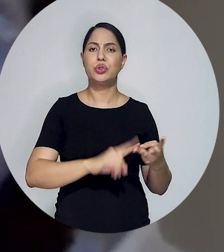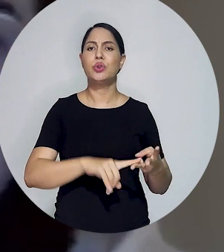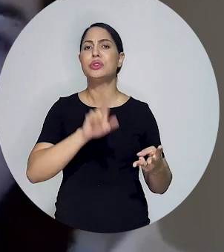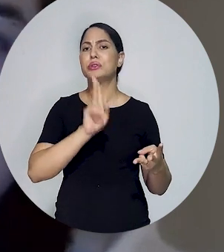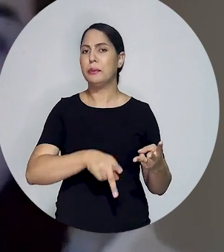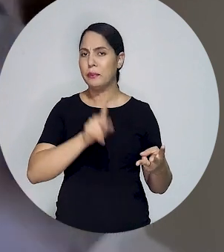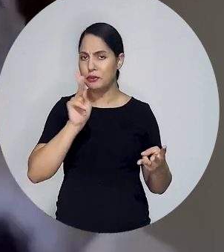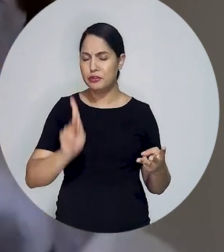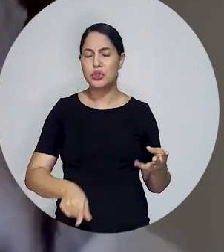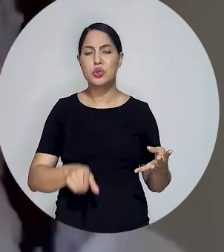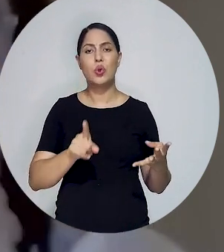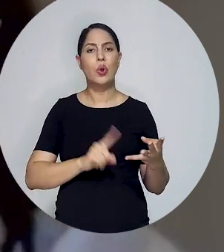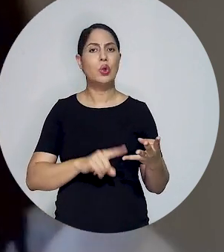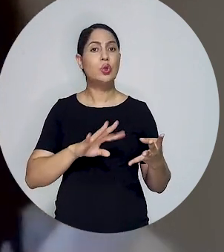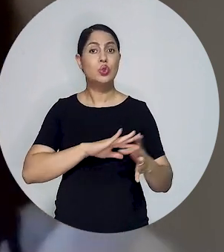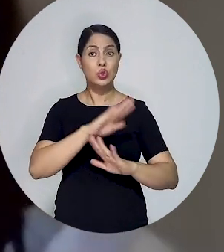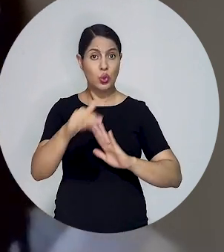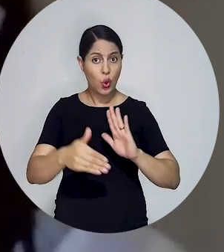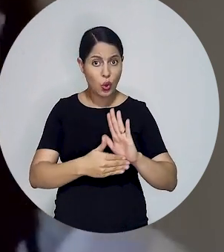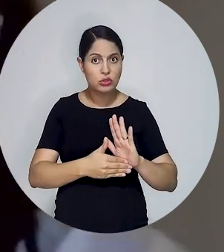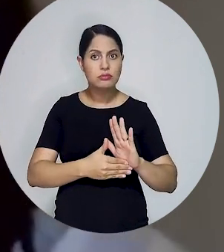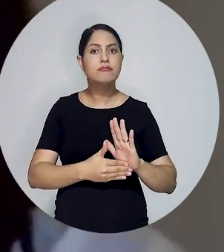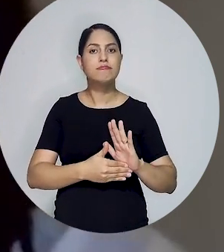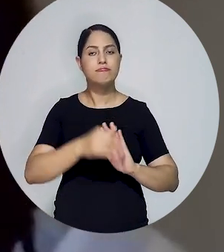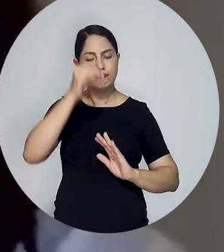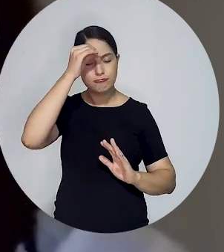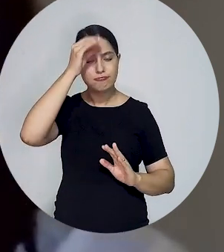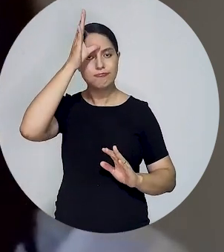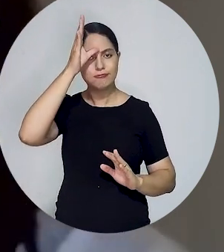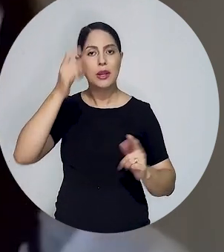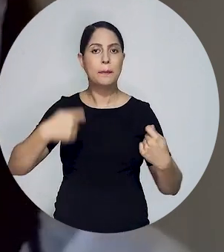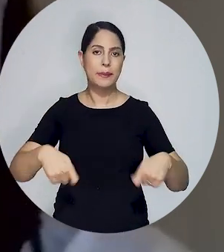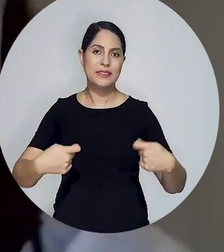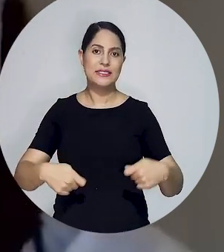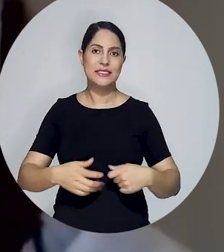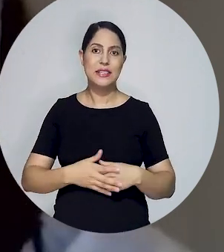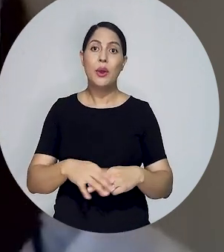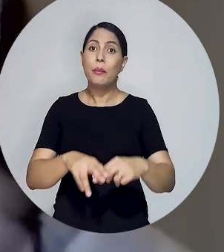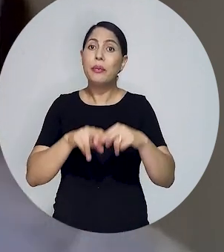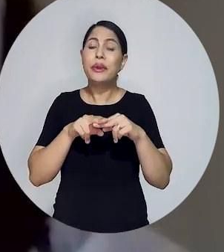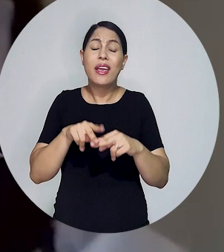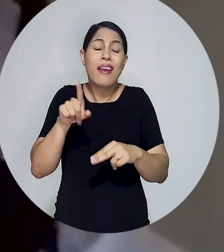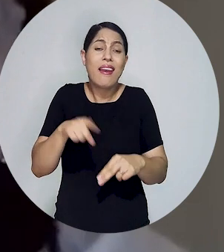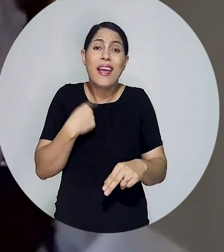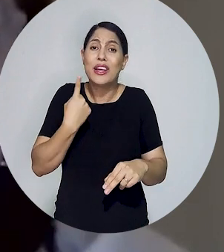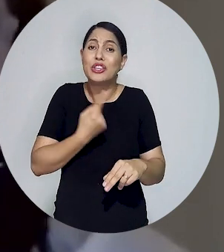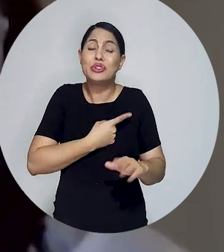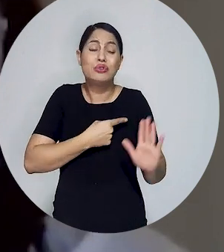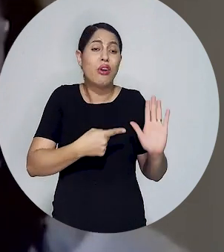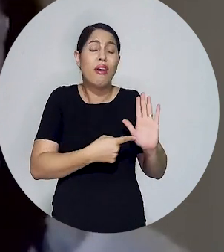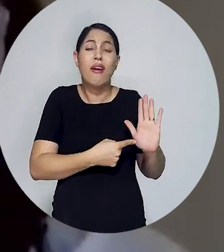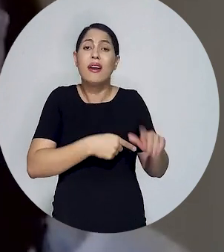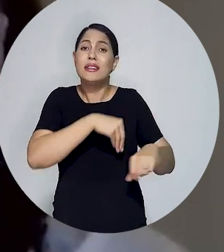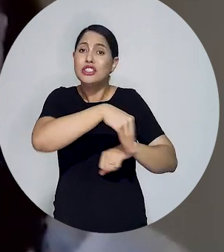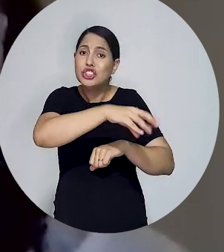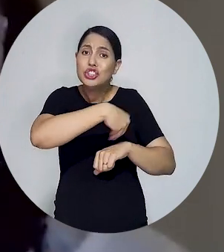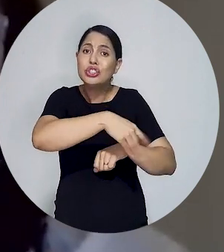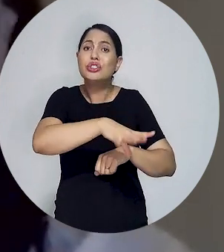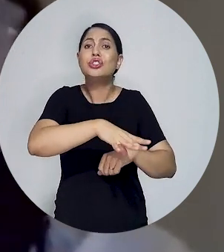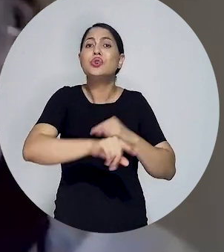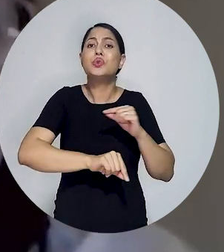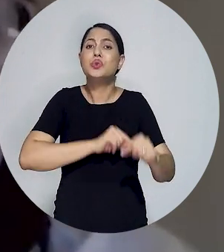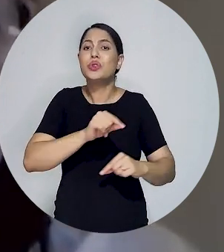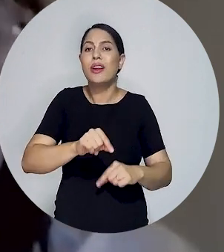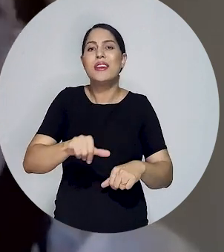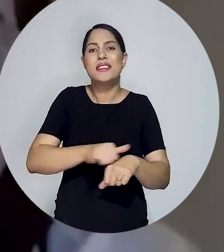os professores, né, conheçam isso a fundo, porque, querendo ou não, é o nosso manual de instruções para uma